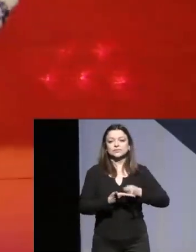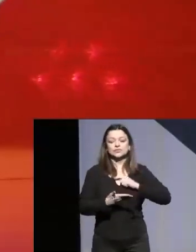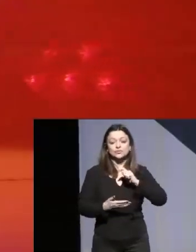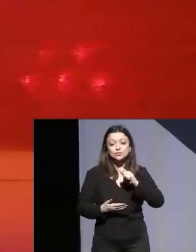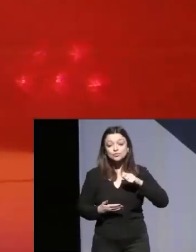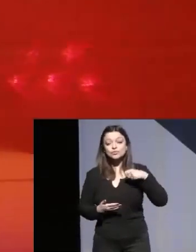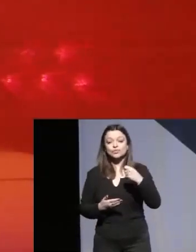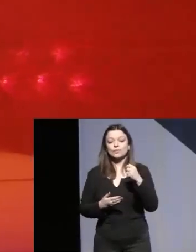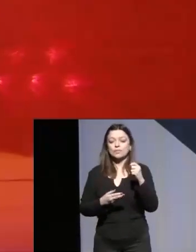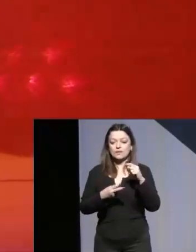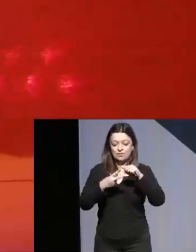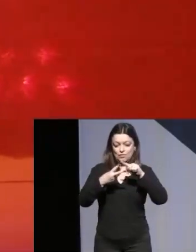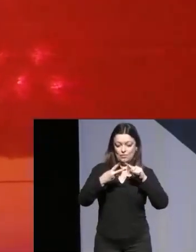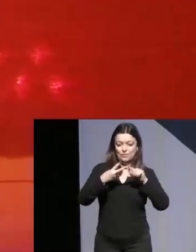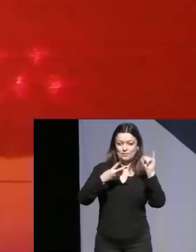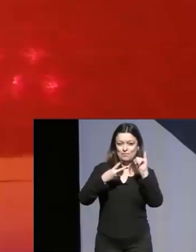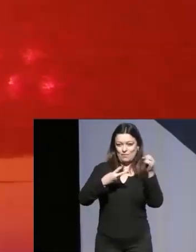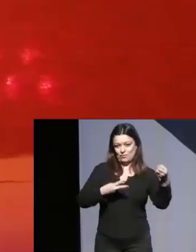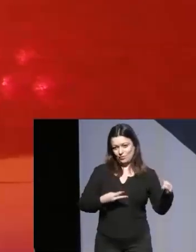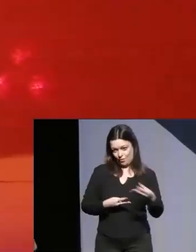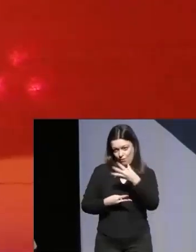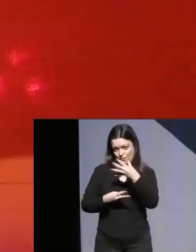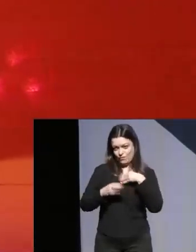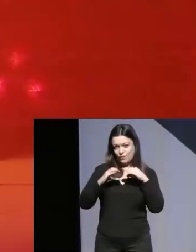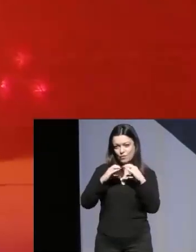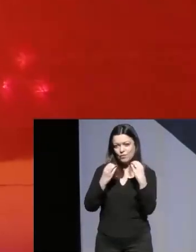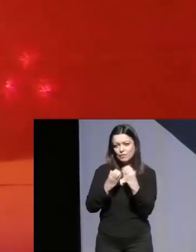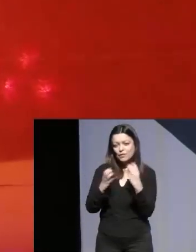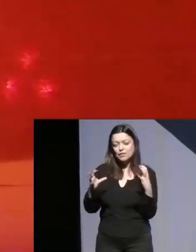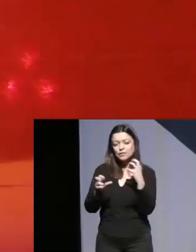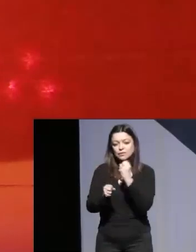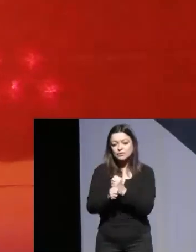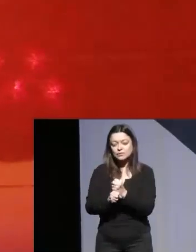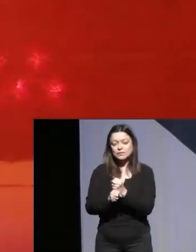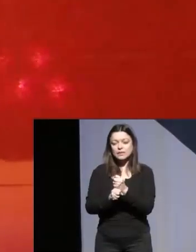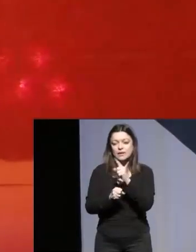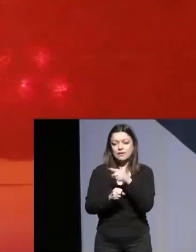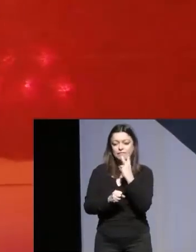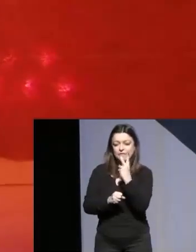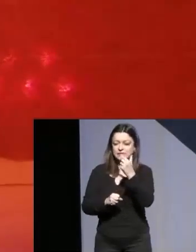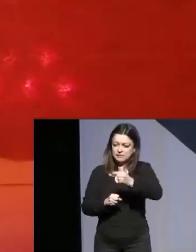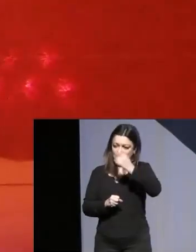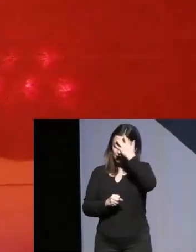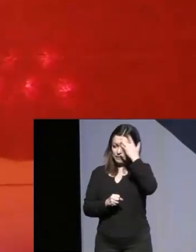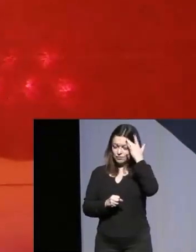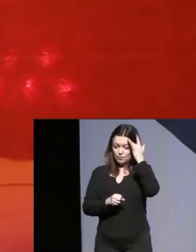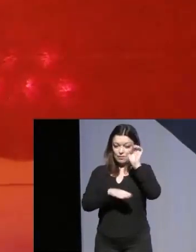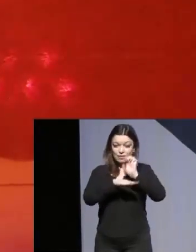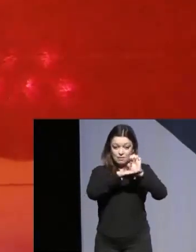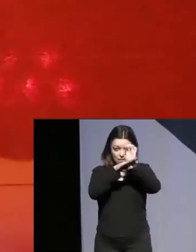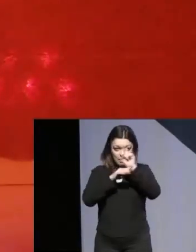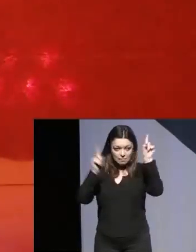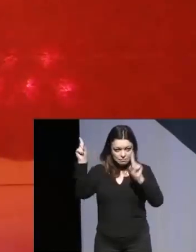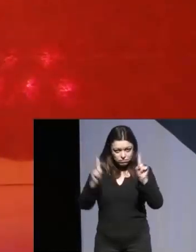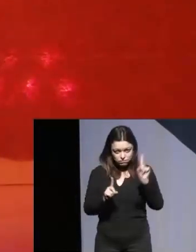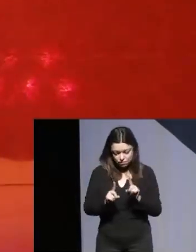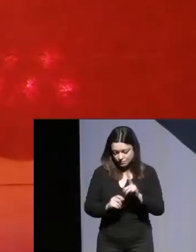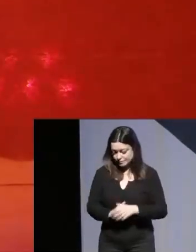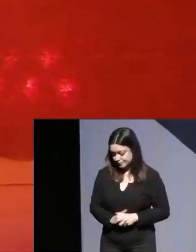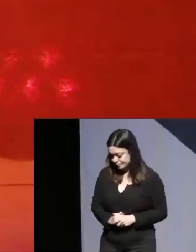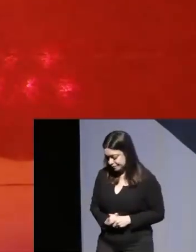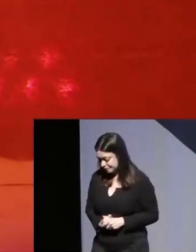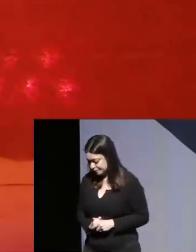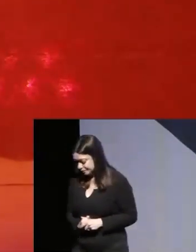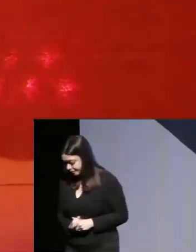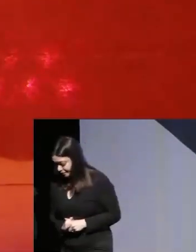Um comitê de 27 pessoas, um representante de cada estado, e não está definindo ainda, não está definido ainda